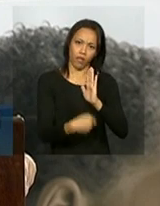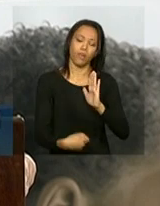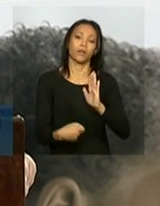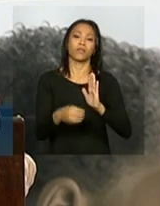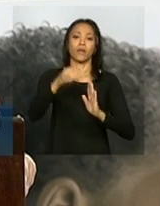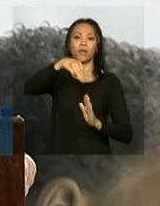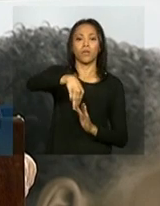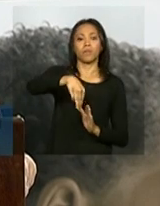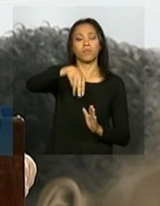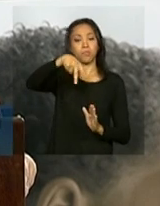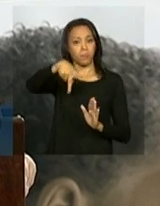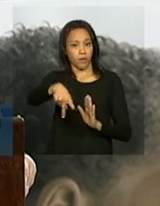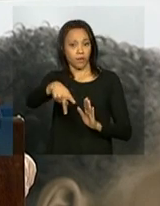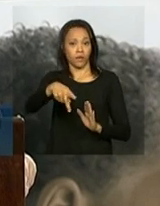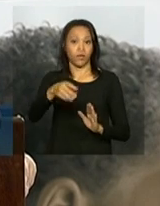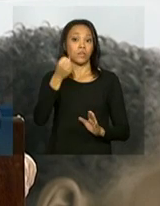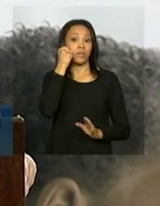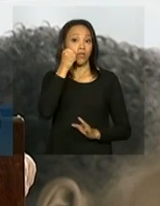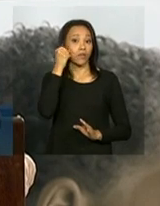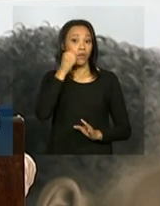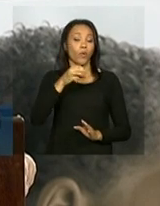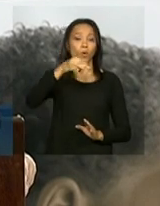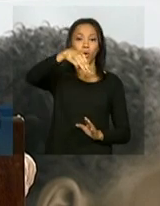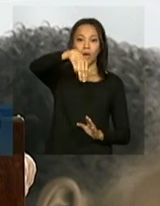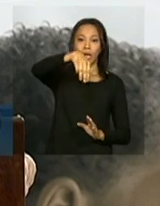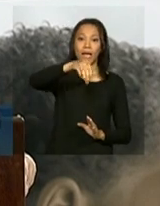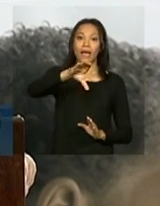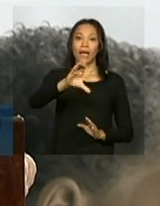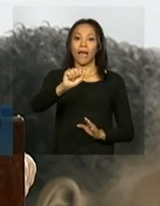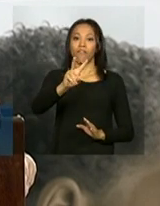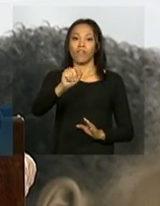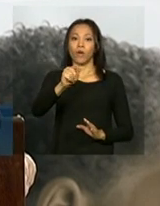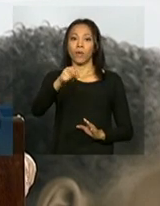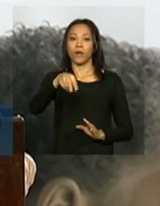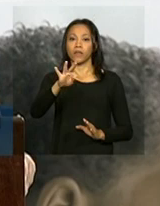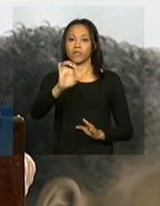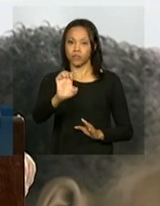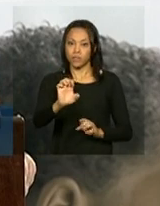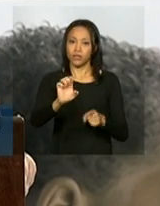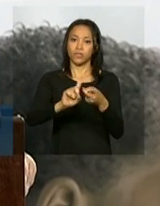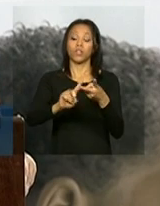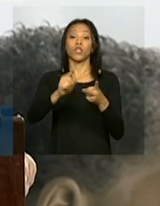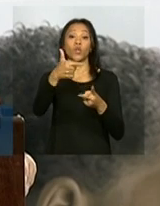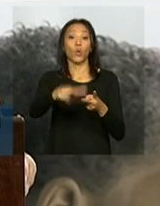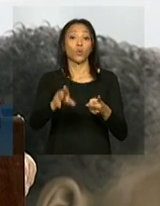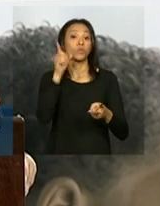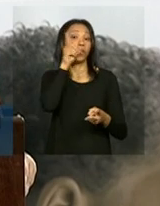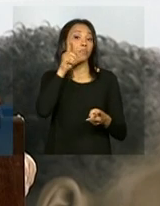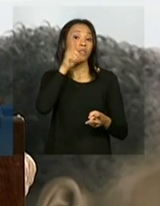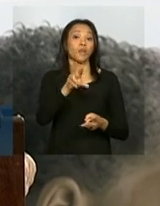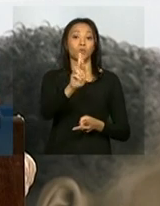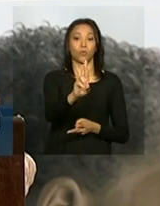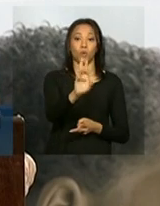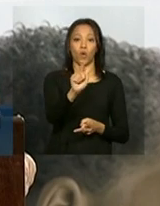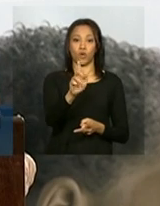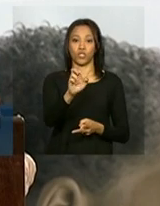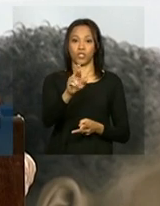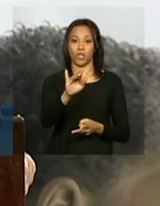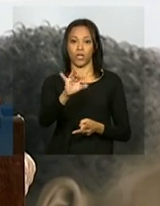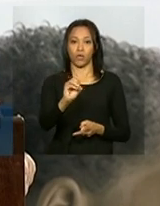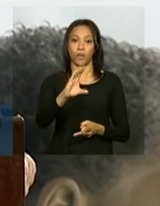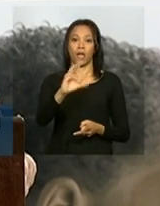621, senador Mozarildo Cavalcante e o deputado Rogério